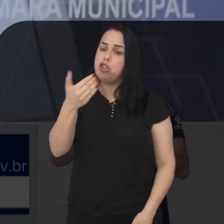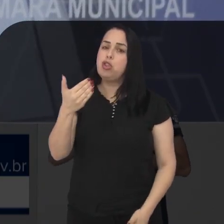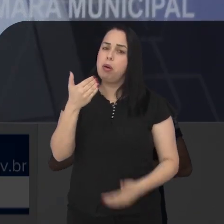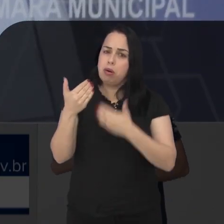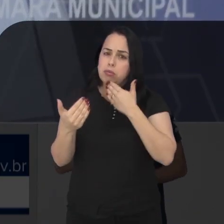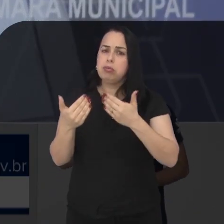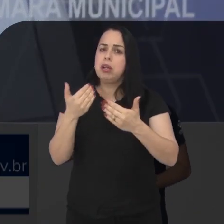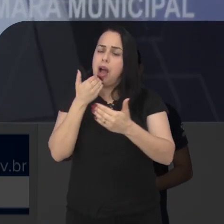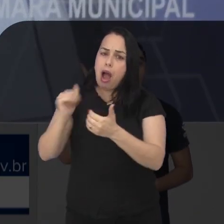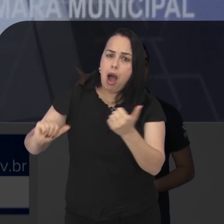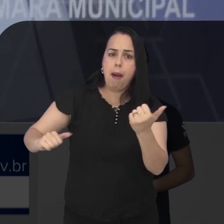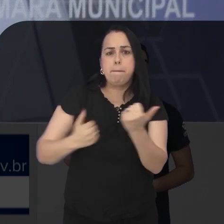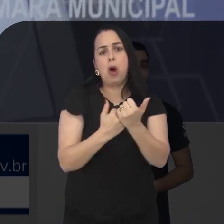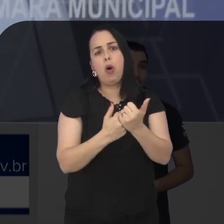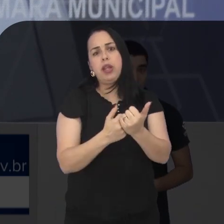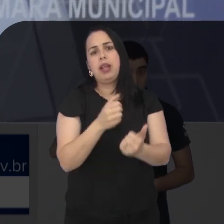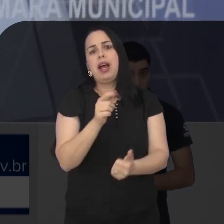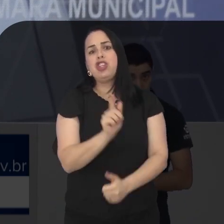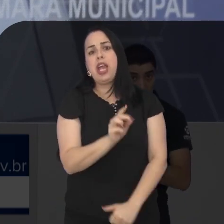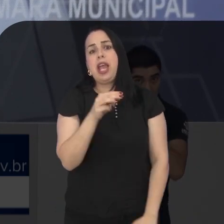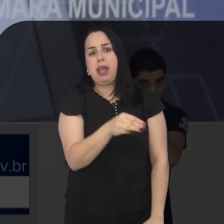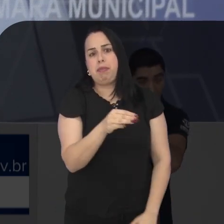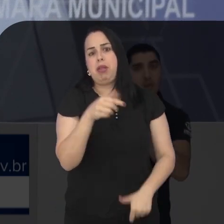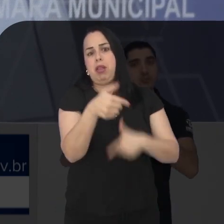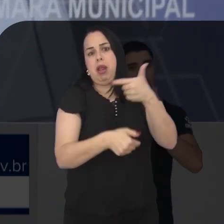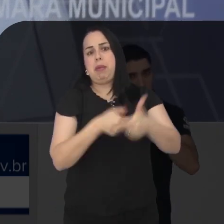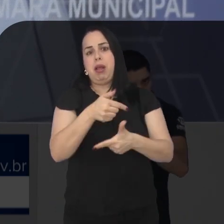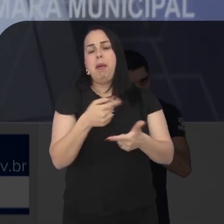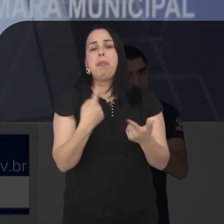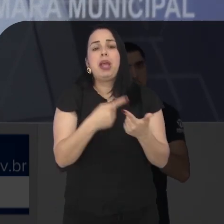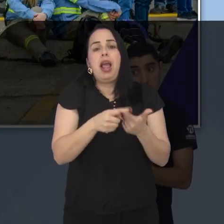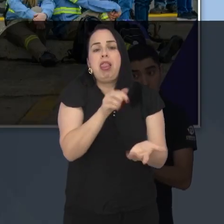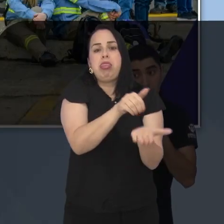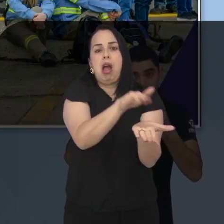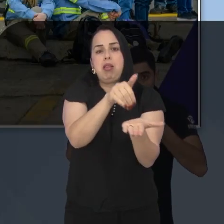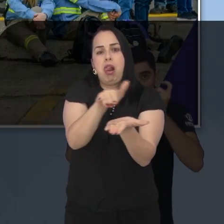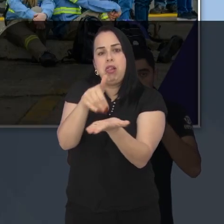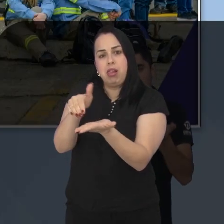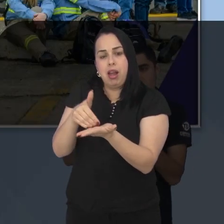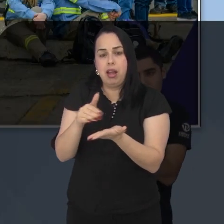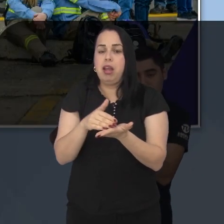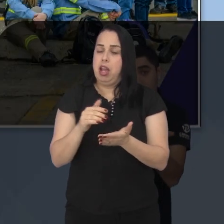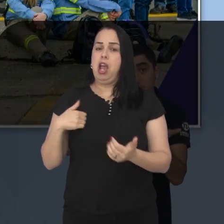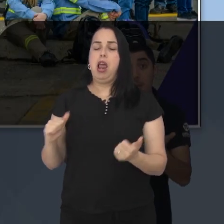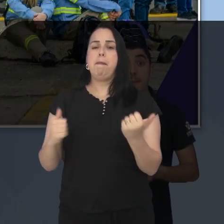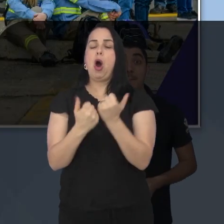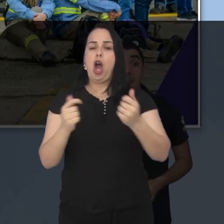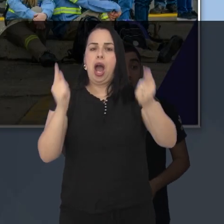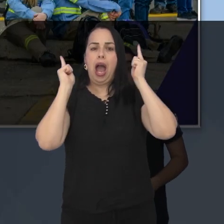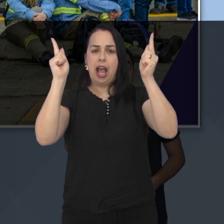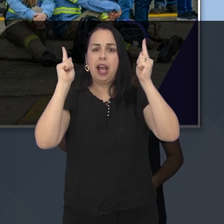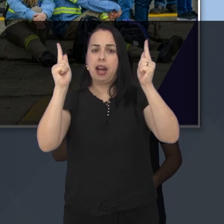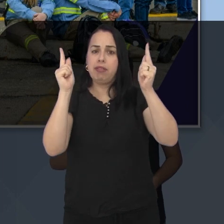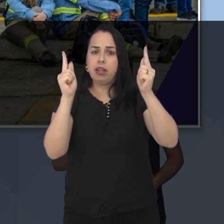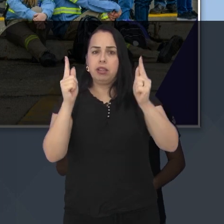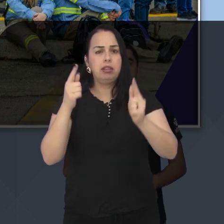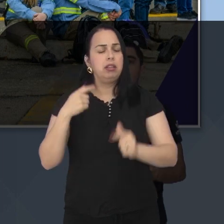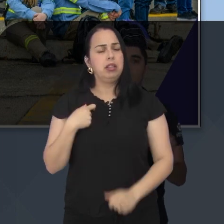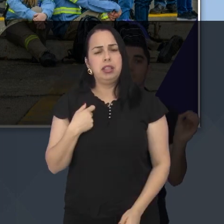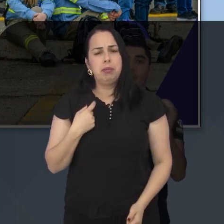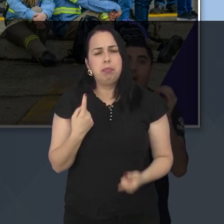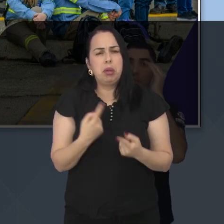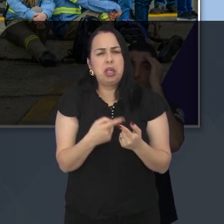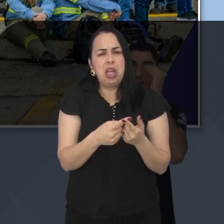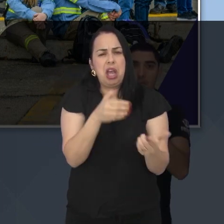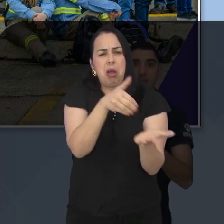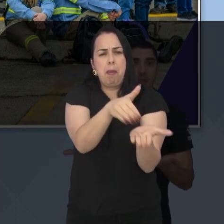pediu apoio aos trabalhadores da GM pelas demissões em São José. A parlamentar informou que apoia a greve da categoria e disse